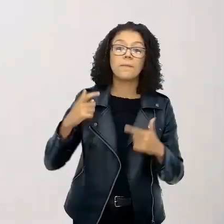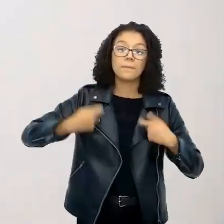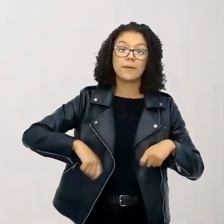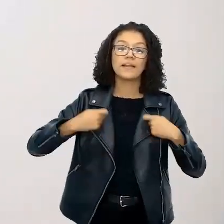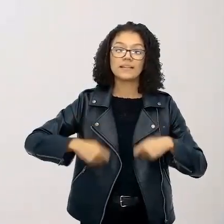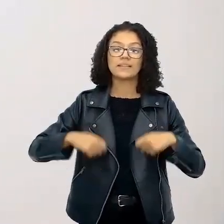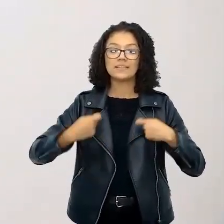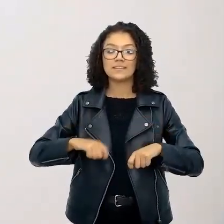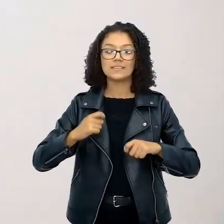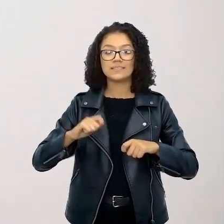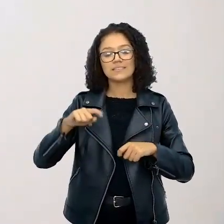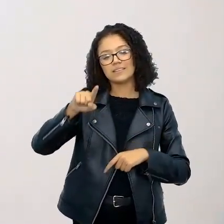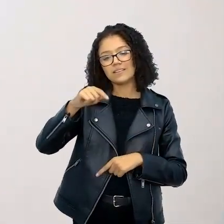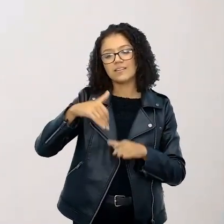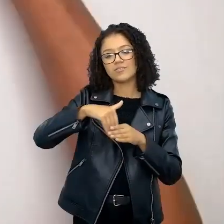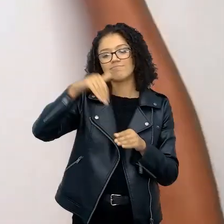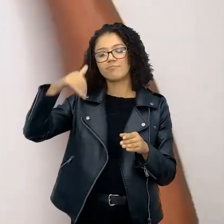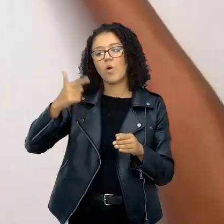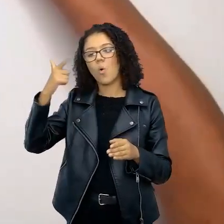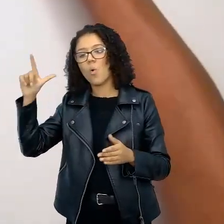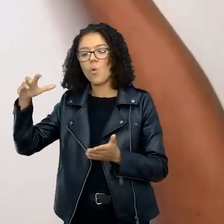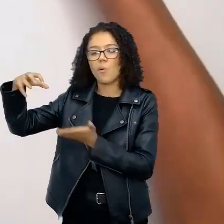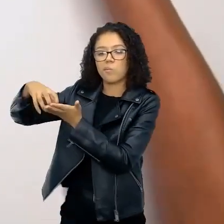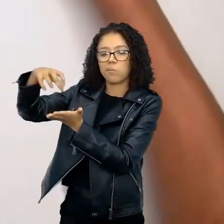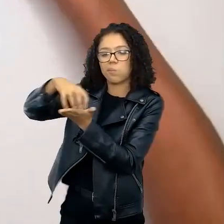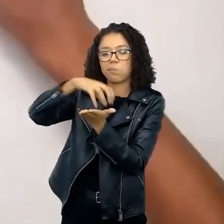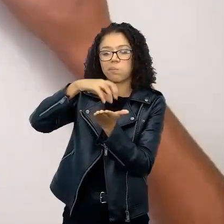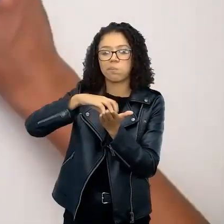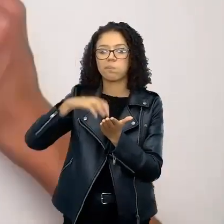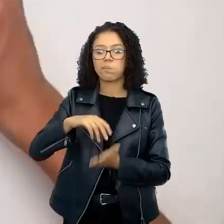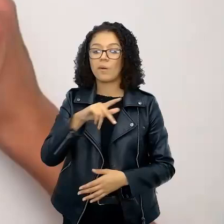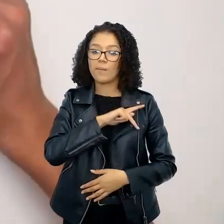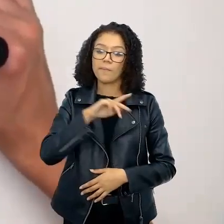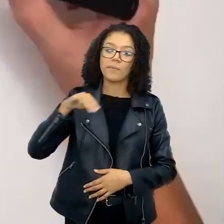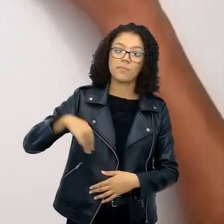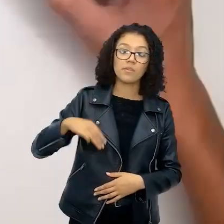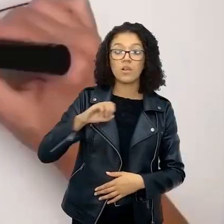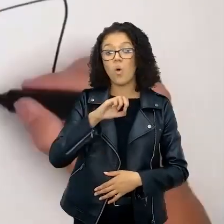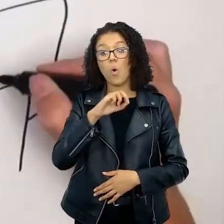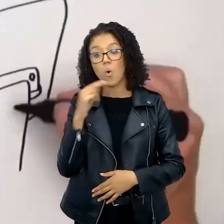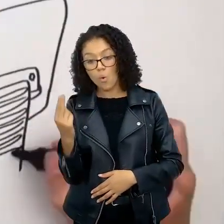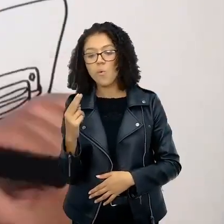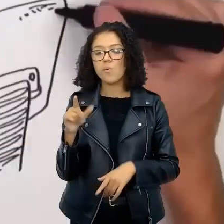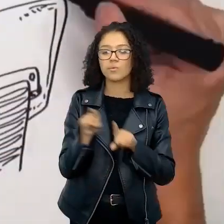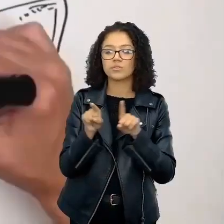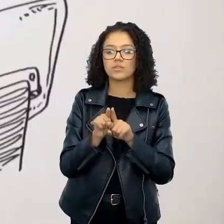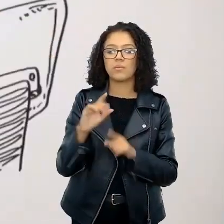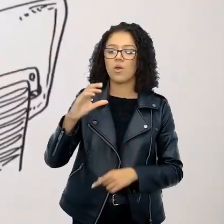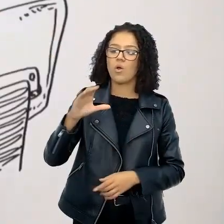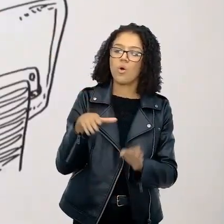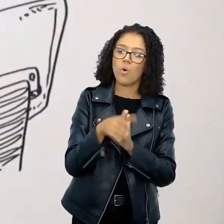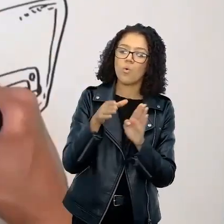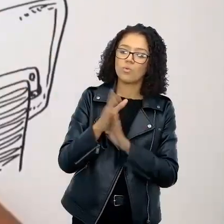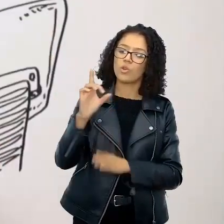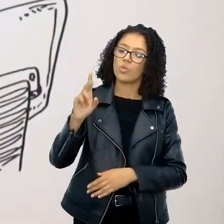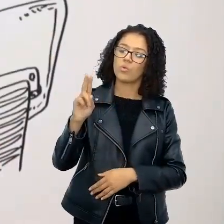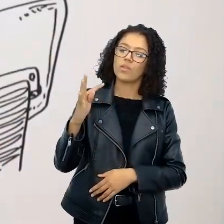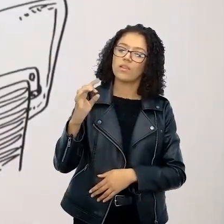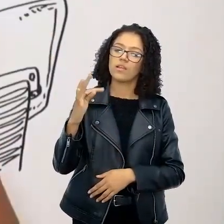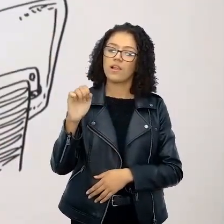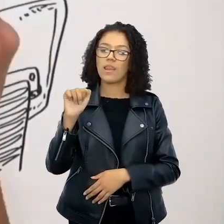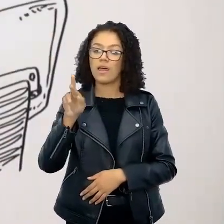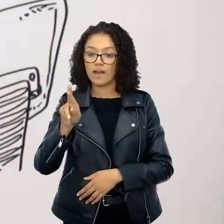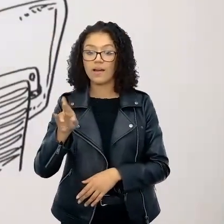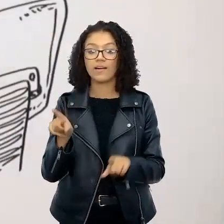a articulação da rede externa, ou seja, contatar o conselho tutelar e as delegacias especializadas. Ou, caso não existam,